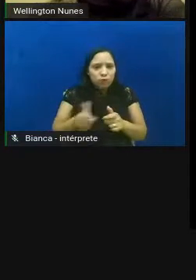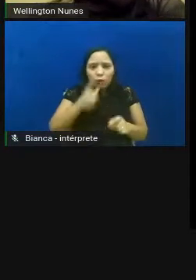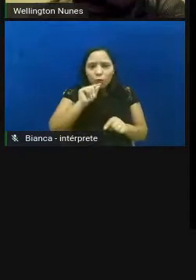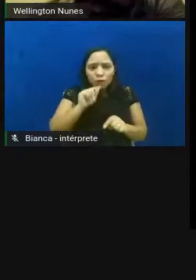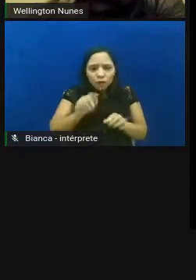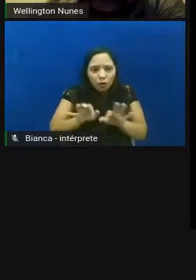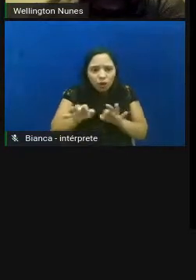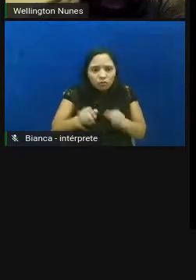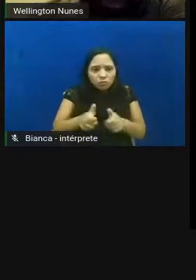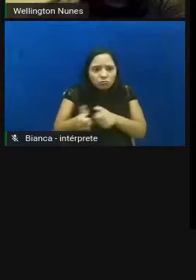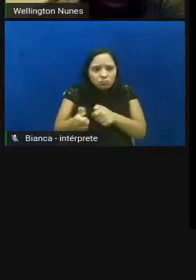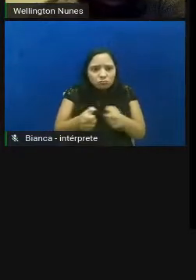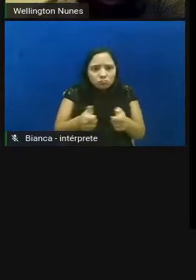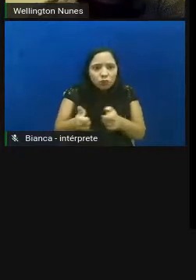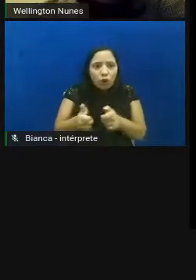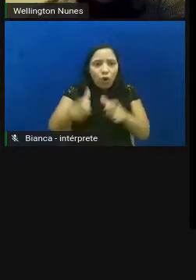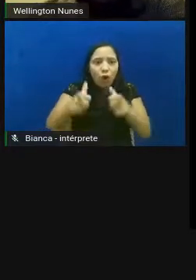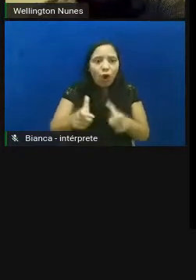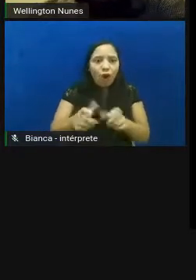distâncias.